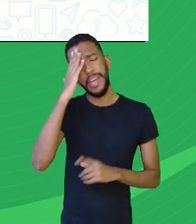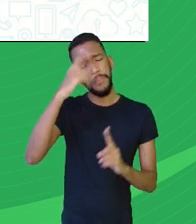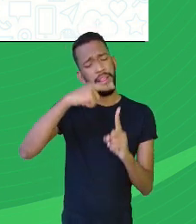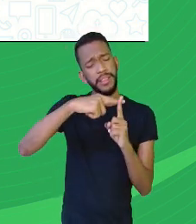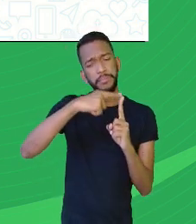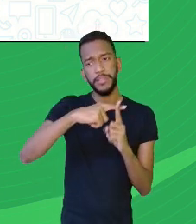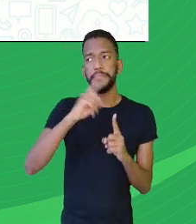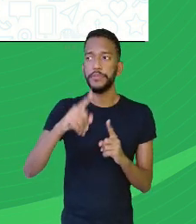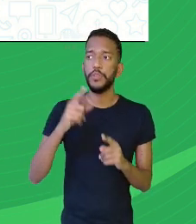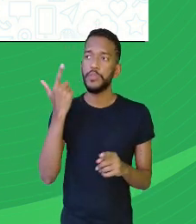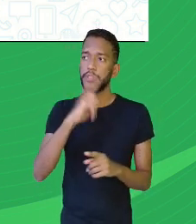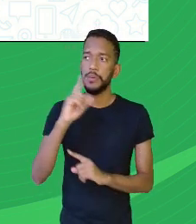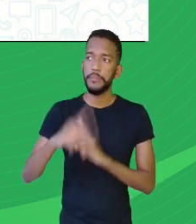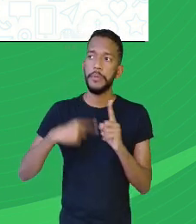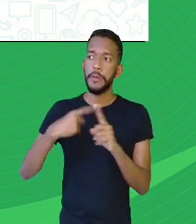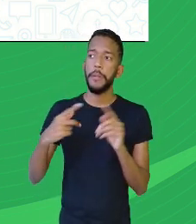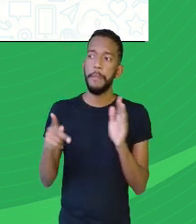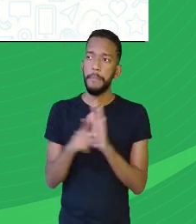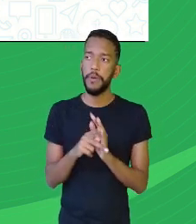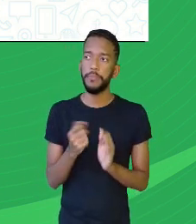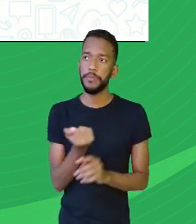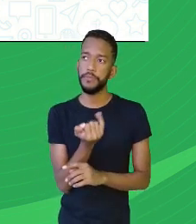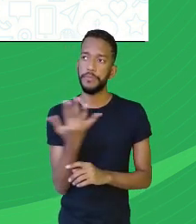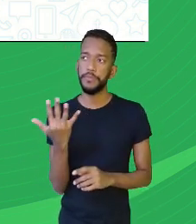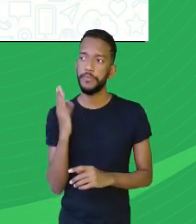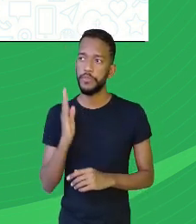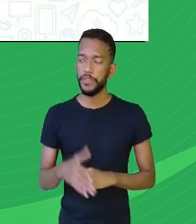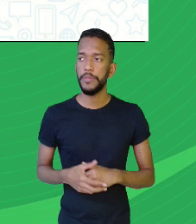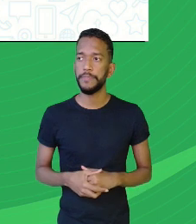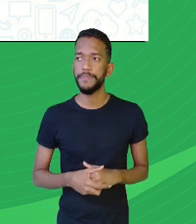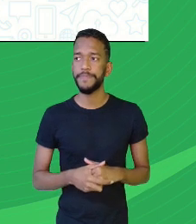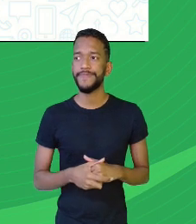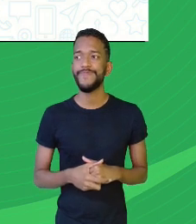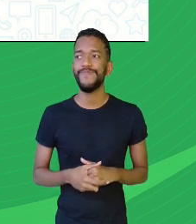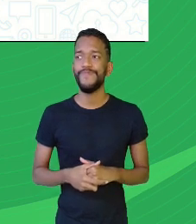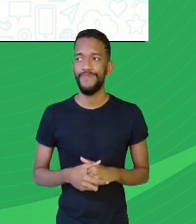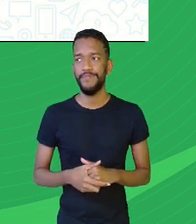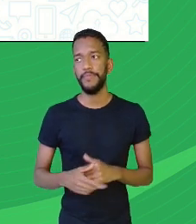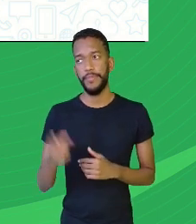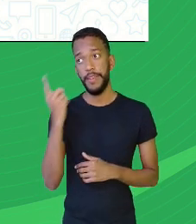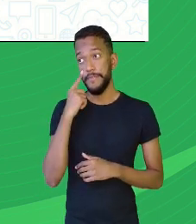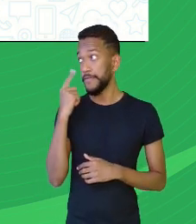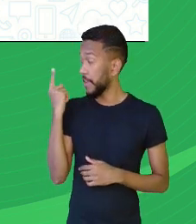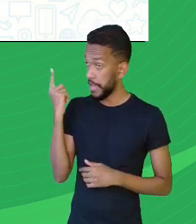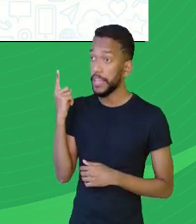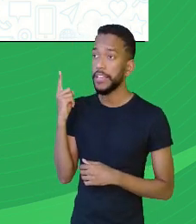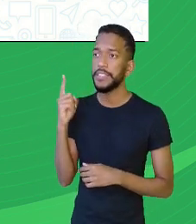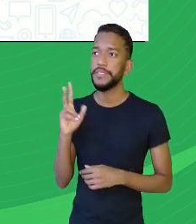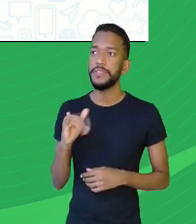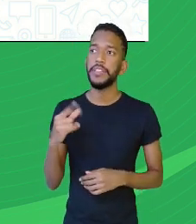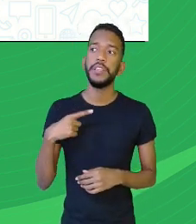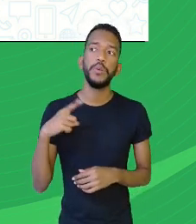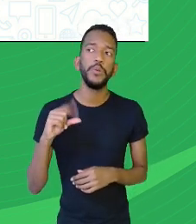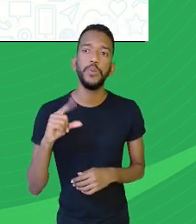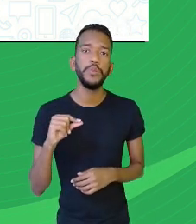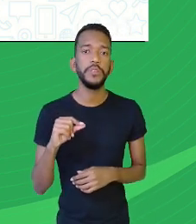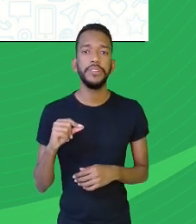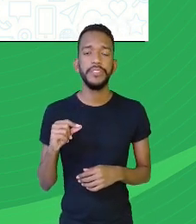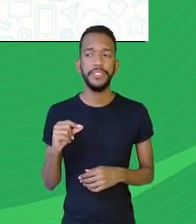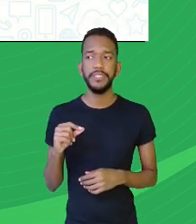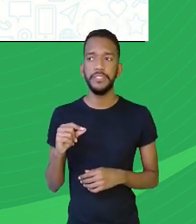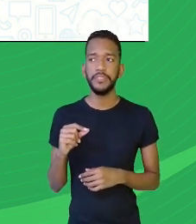a multiplicação de números decimais. Nesse caso, a nossa multiplicação será feita